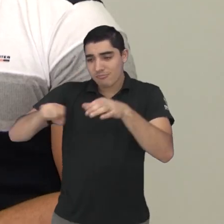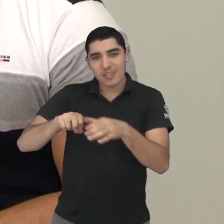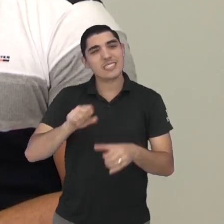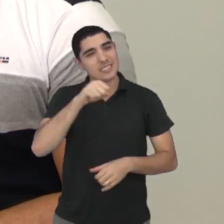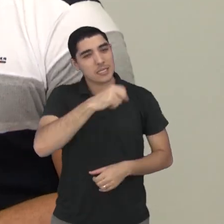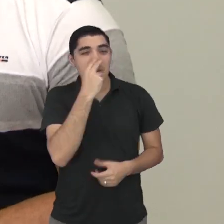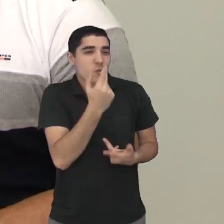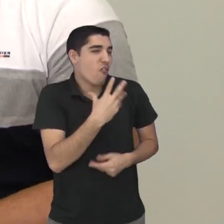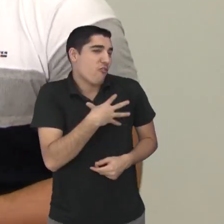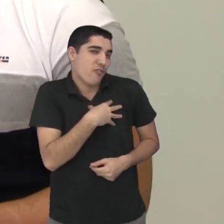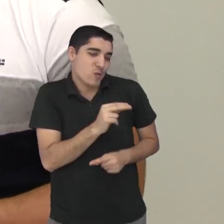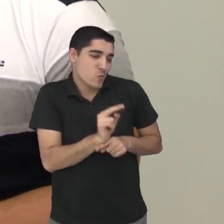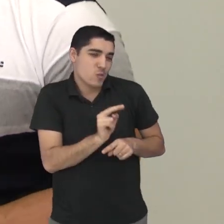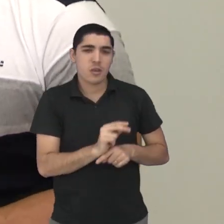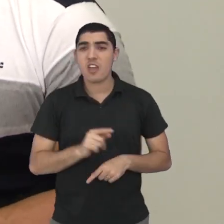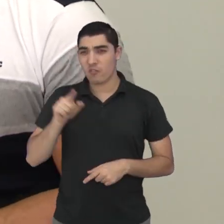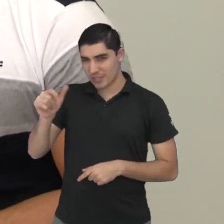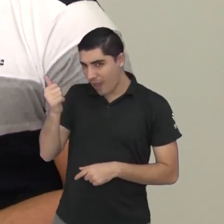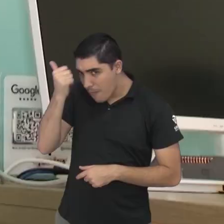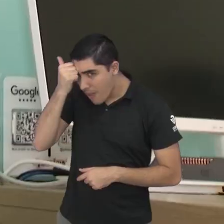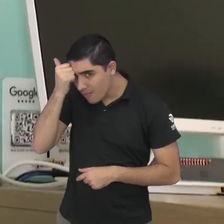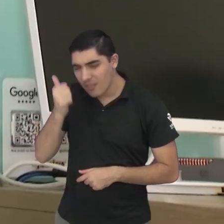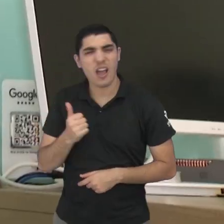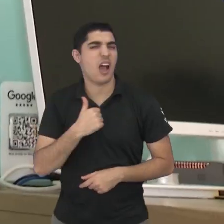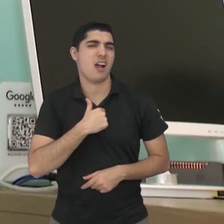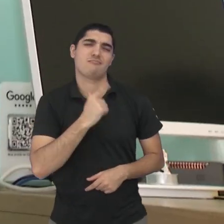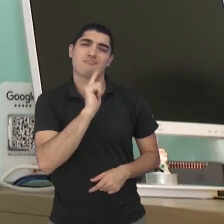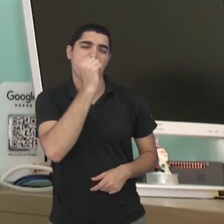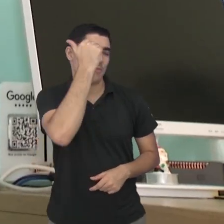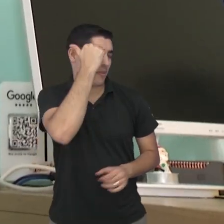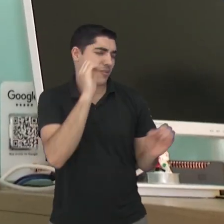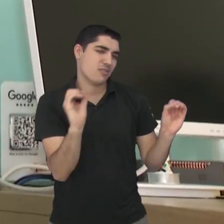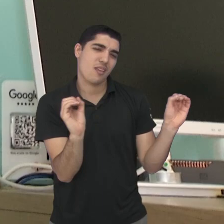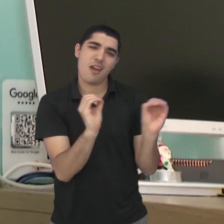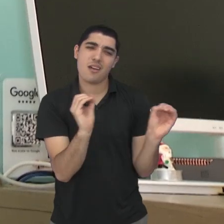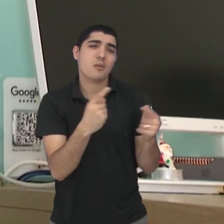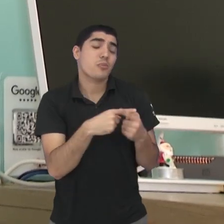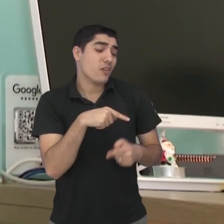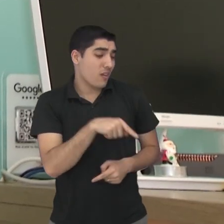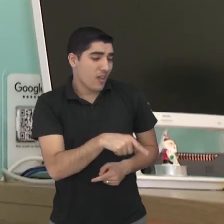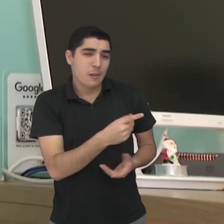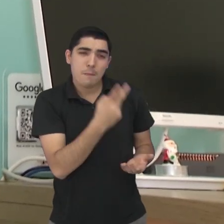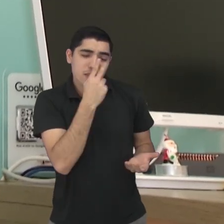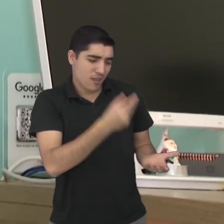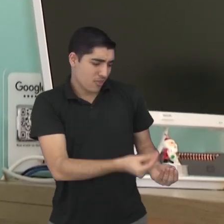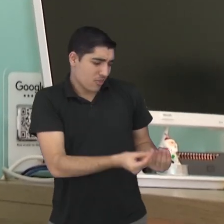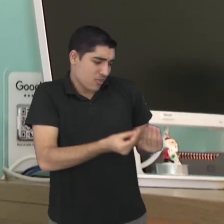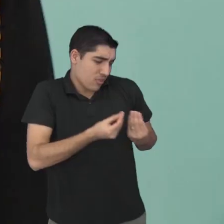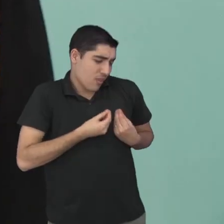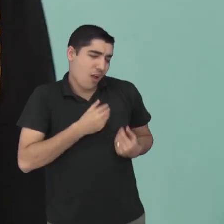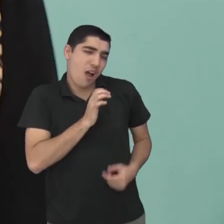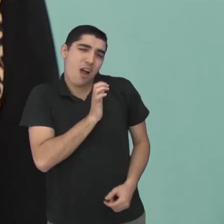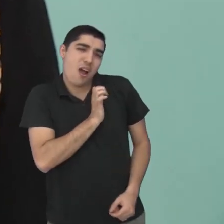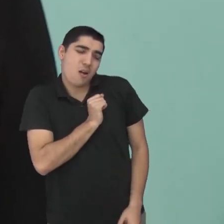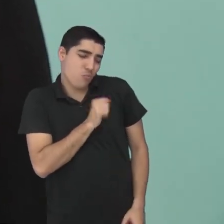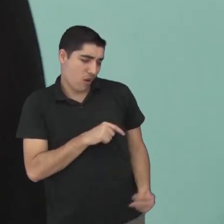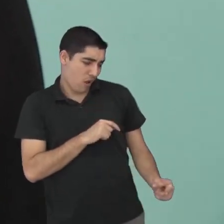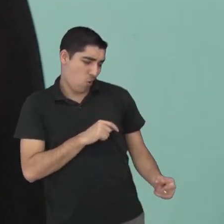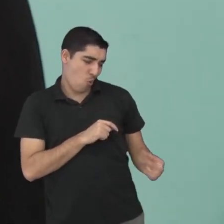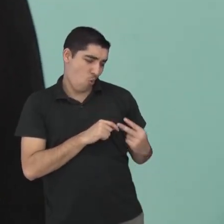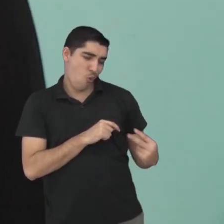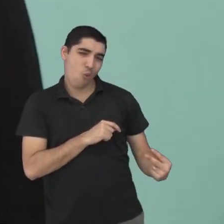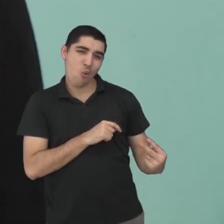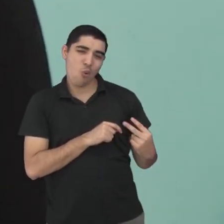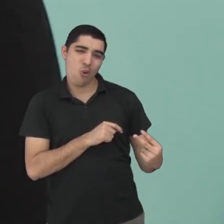filhinho. E você, pelo visto, não se arrepende nem um pouco disso? Eu não. Não, porque o amor que eles dão pra gente diário, o olhar dele,